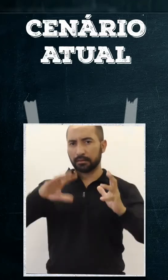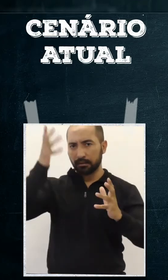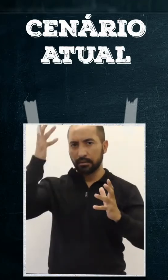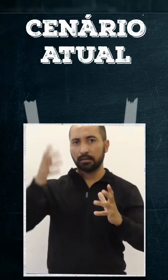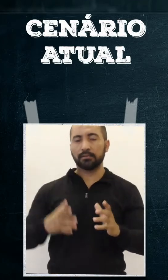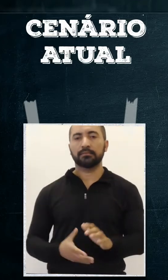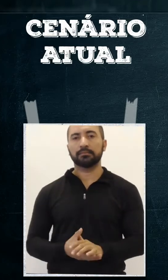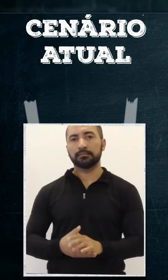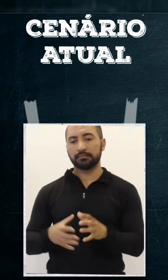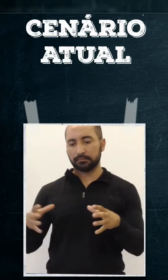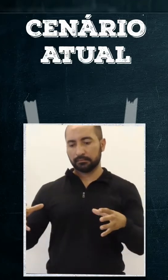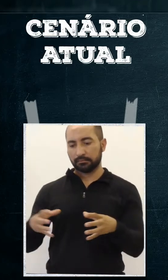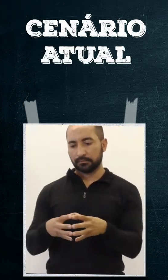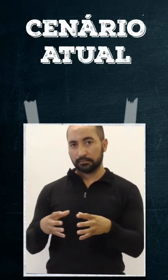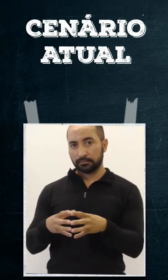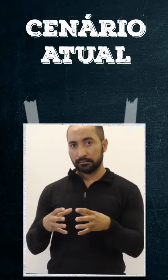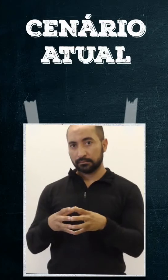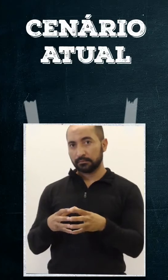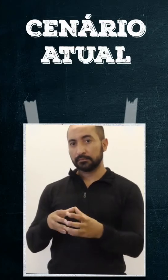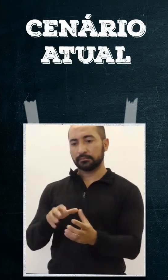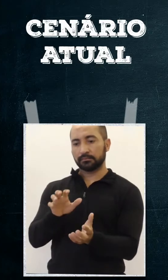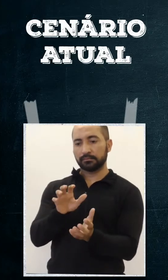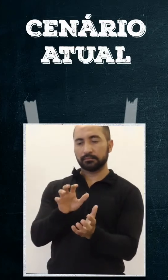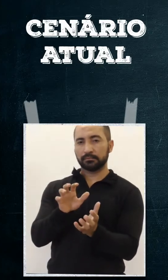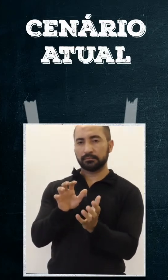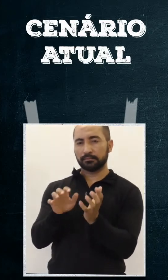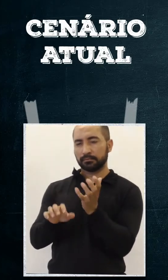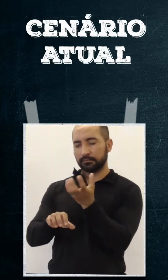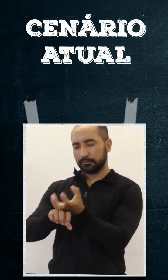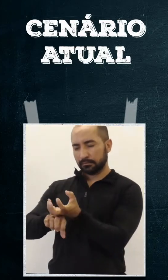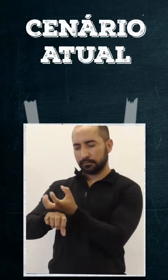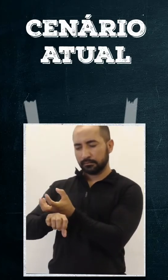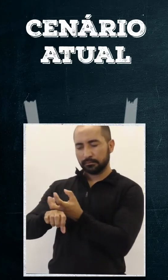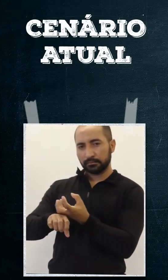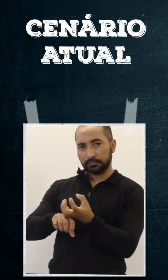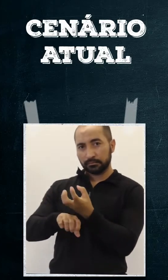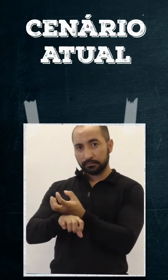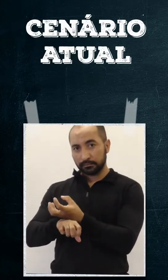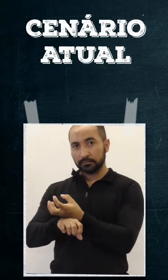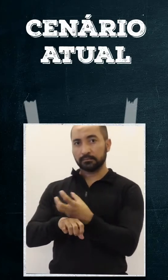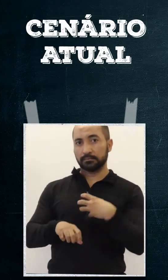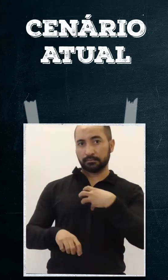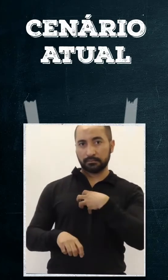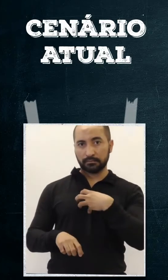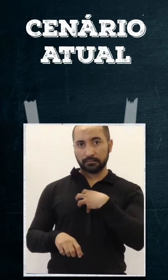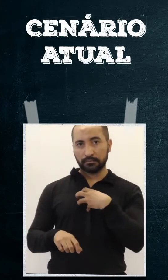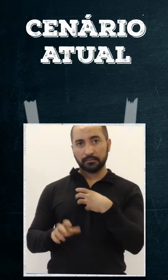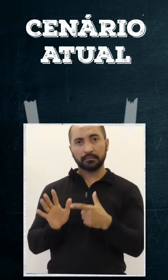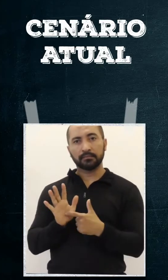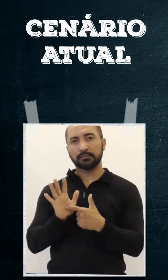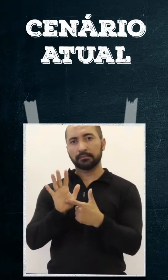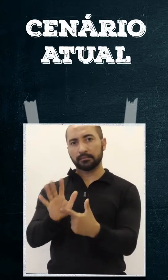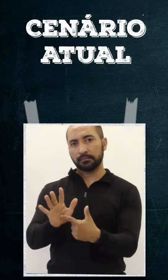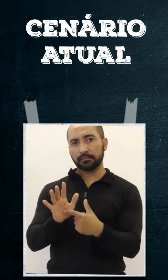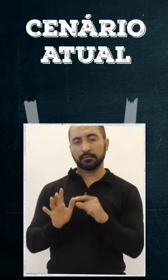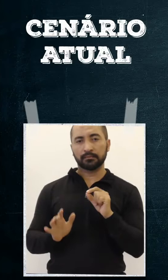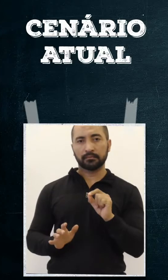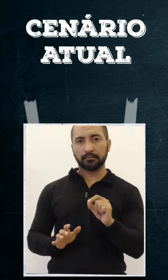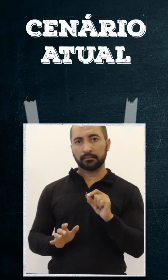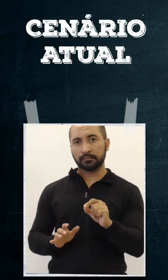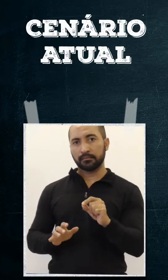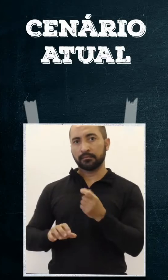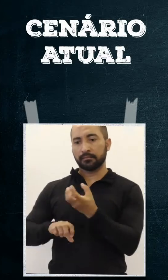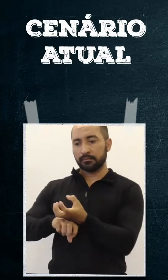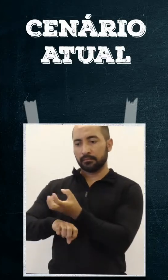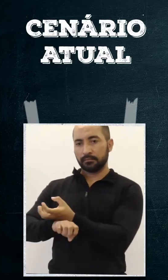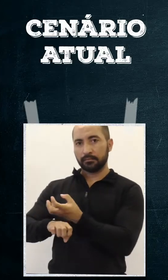ser analisadas comparativamente com os dados publicados por Arantes, que descreve que a Mucismilha Hart era comum na zona de Porto Norte, enquanto que nenhuma